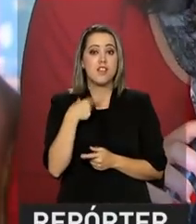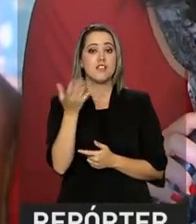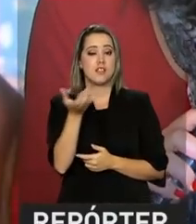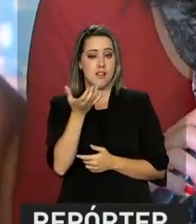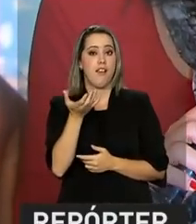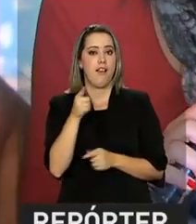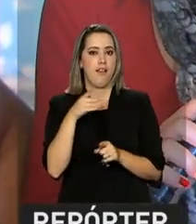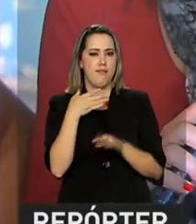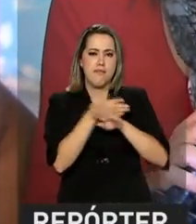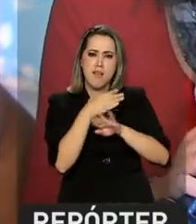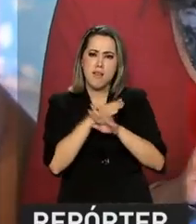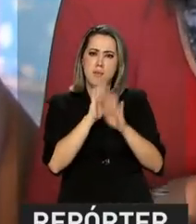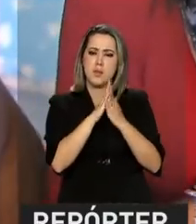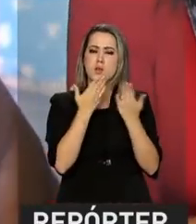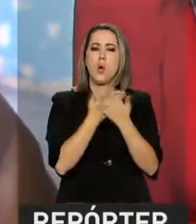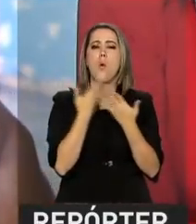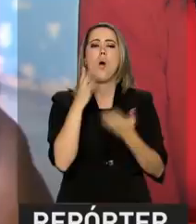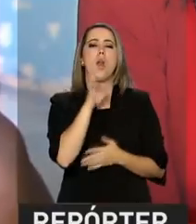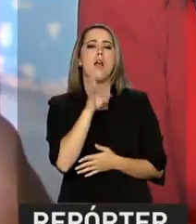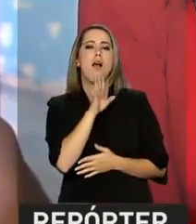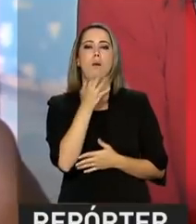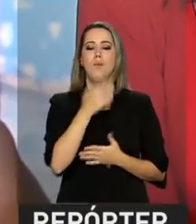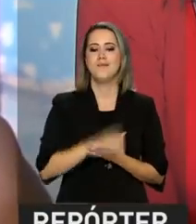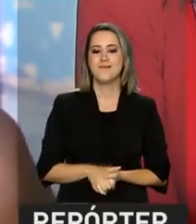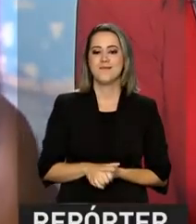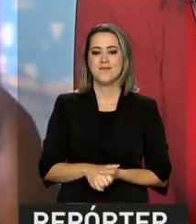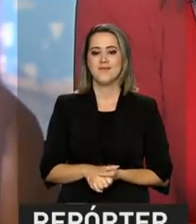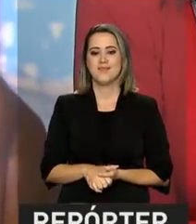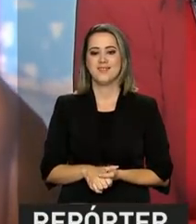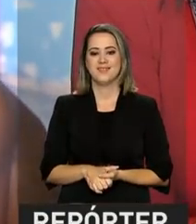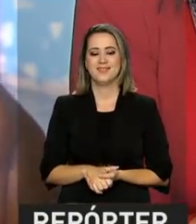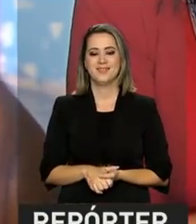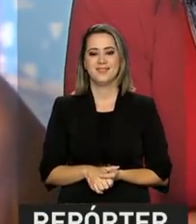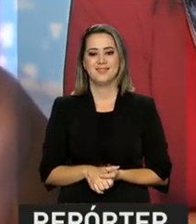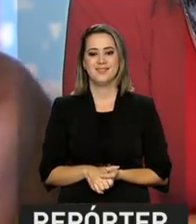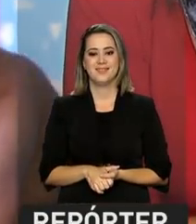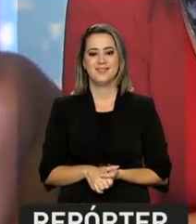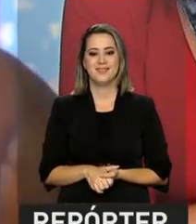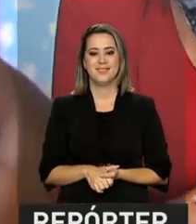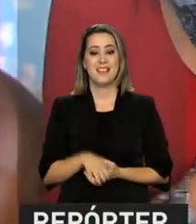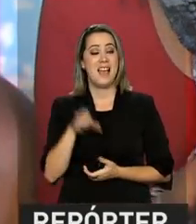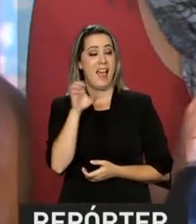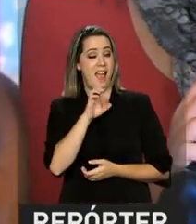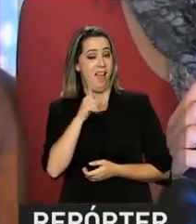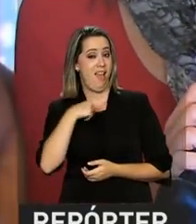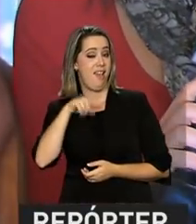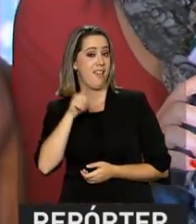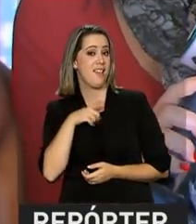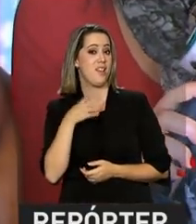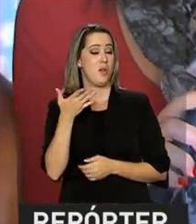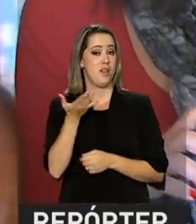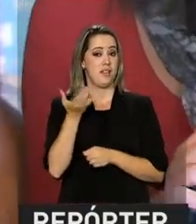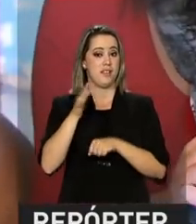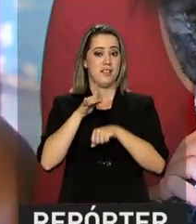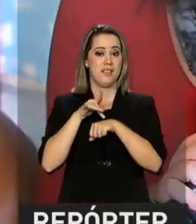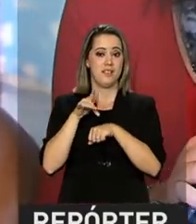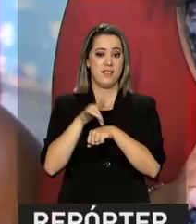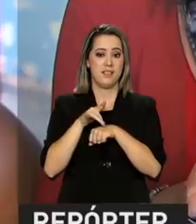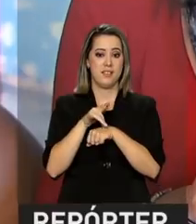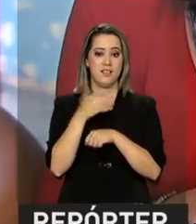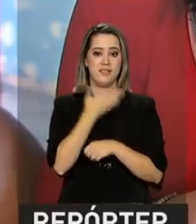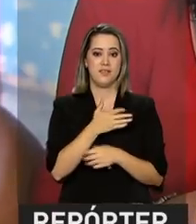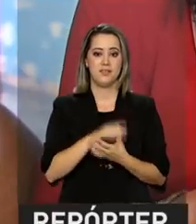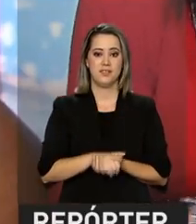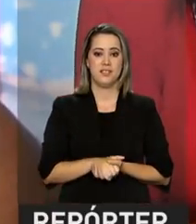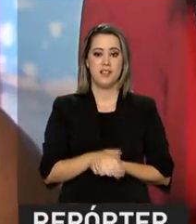ser? O que você acha que vai ser o mais legal? É, não sei. Ah, quero ver se você vai comer direito mesmo.